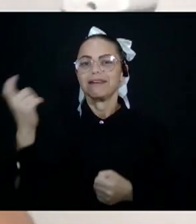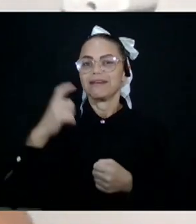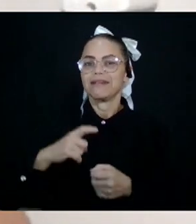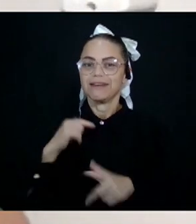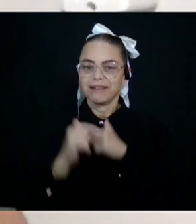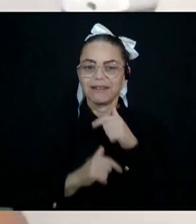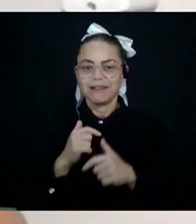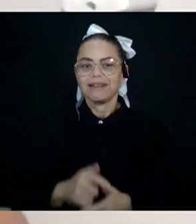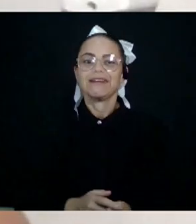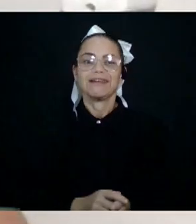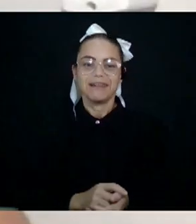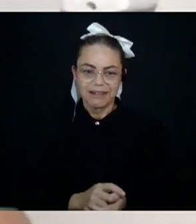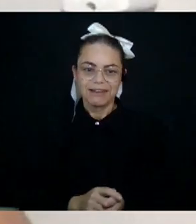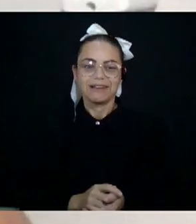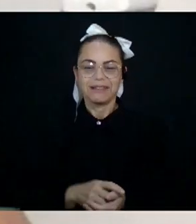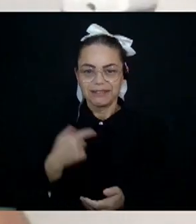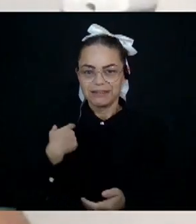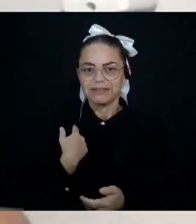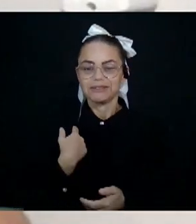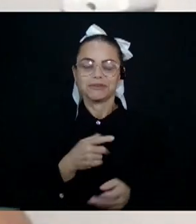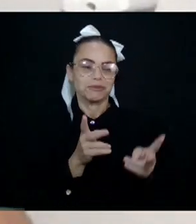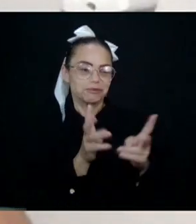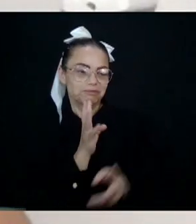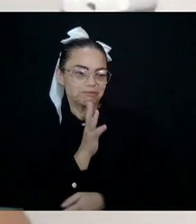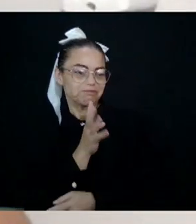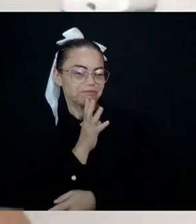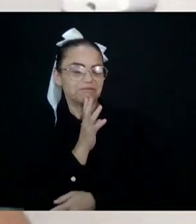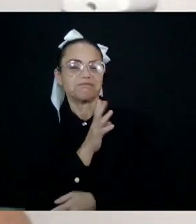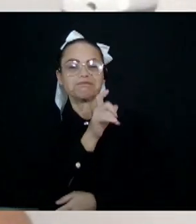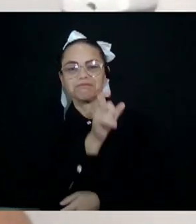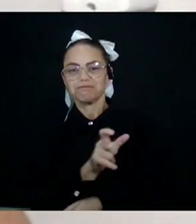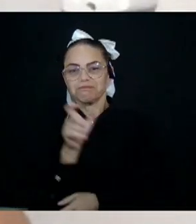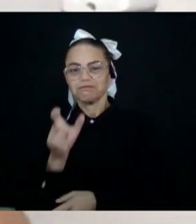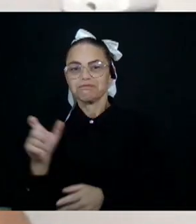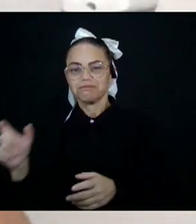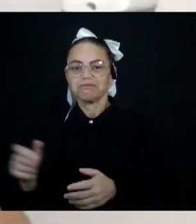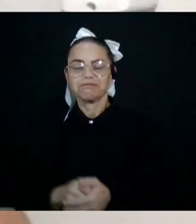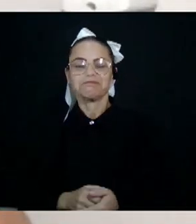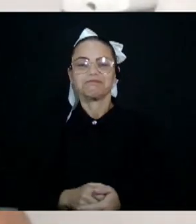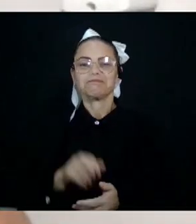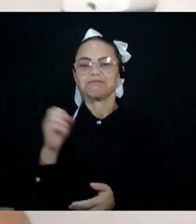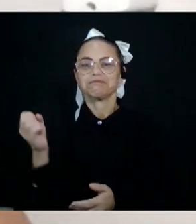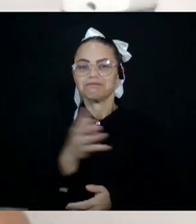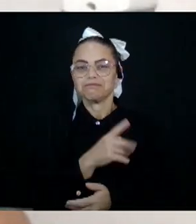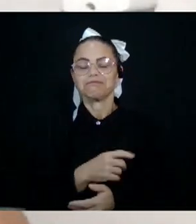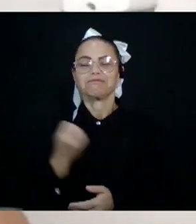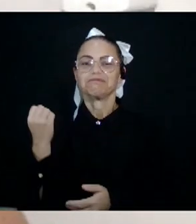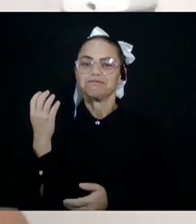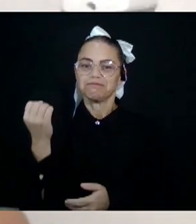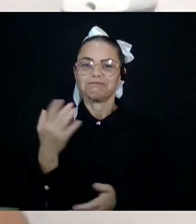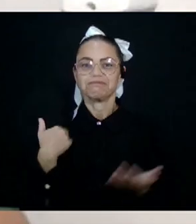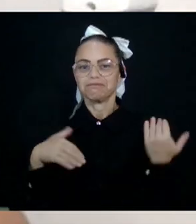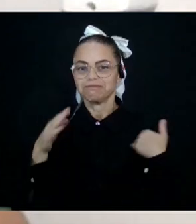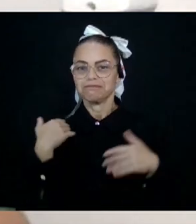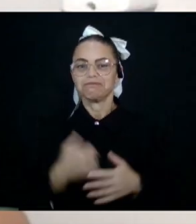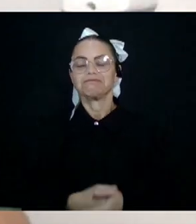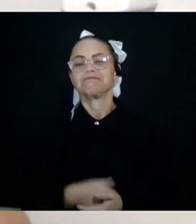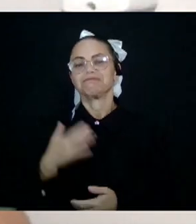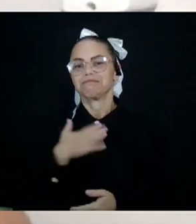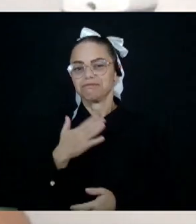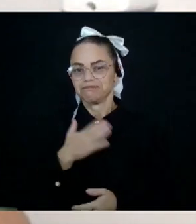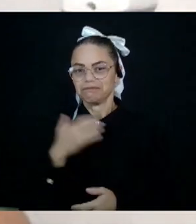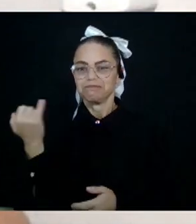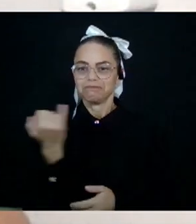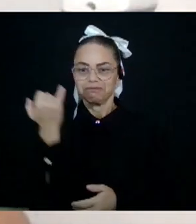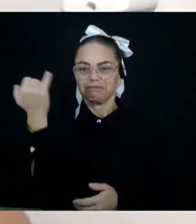né, que você falou de conhecer pessoas novas, lugares novos, quando você faz essas viagens a passeio, para mim é muito importante. Olha